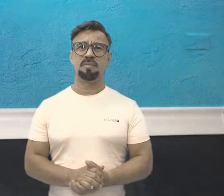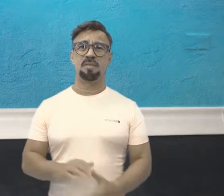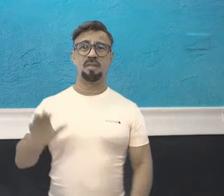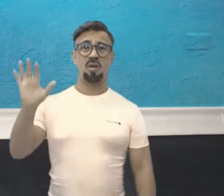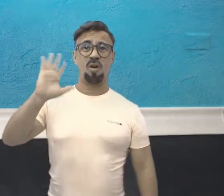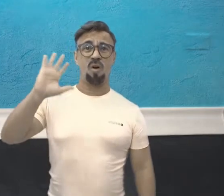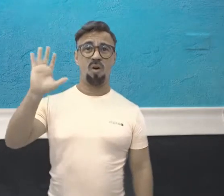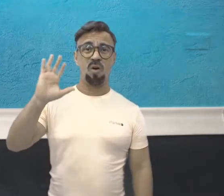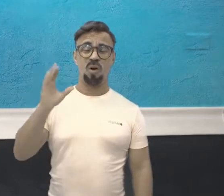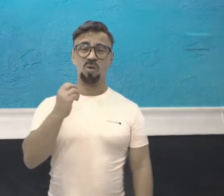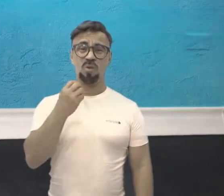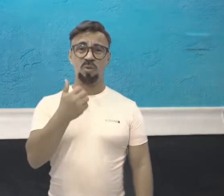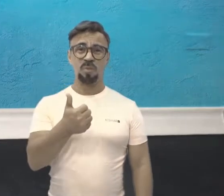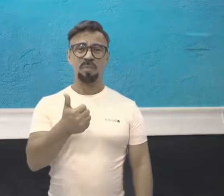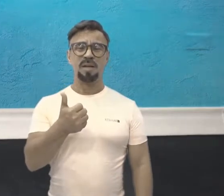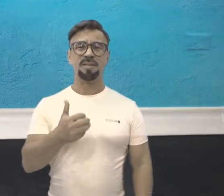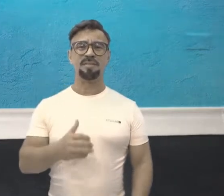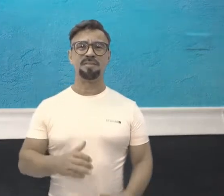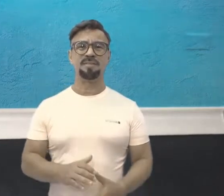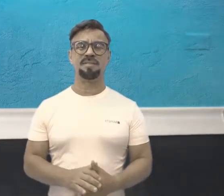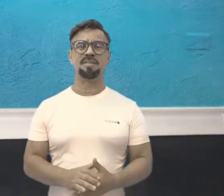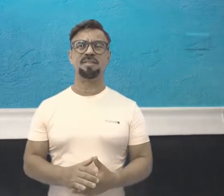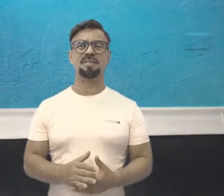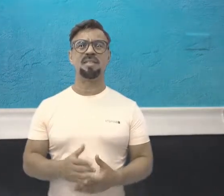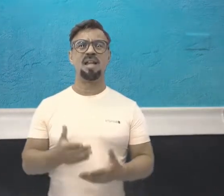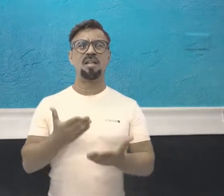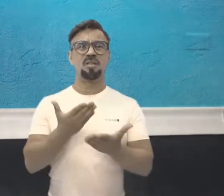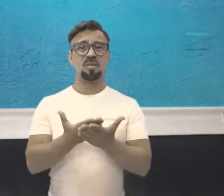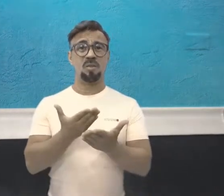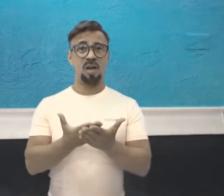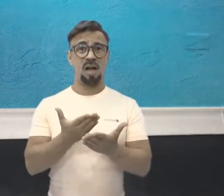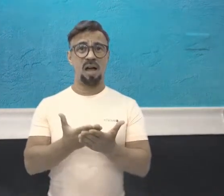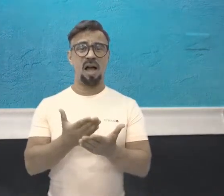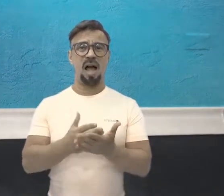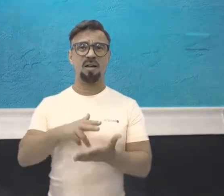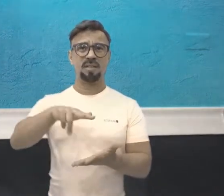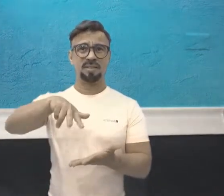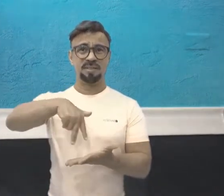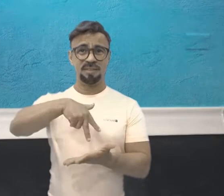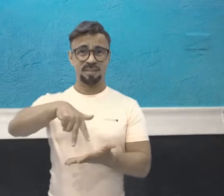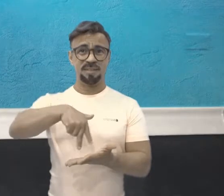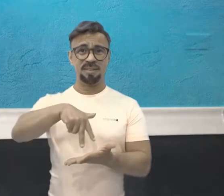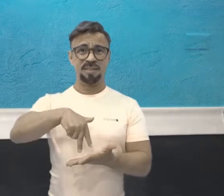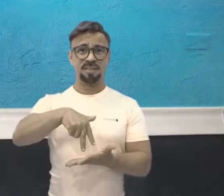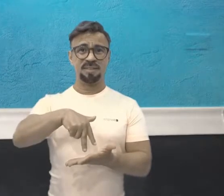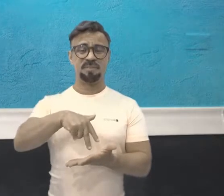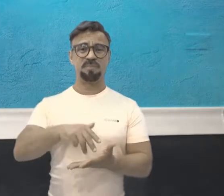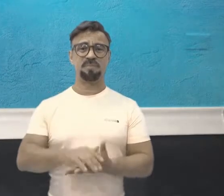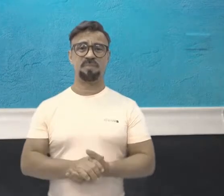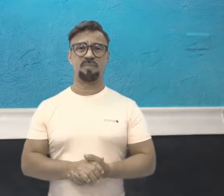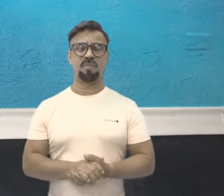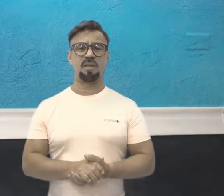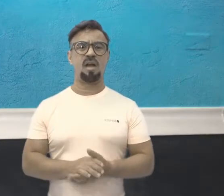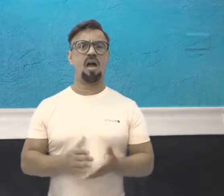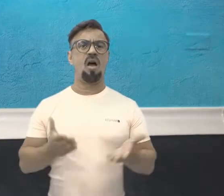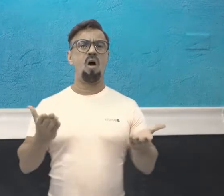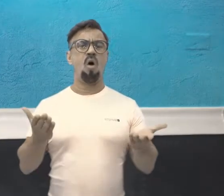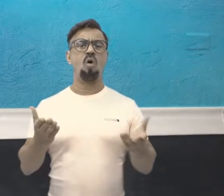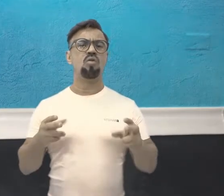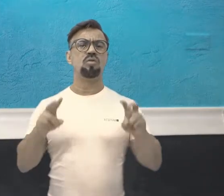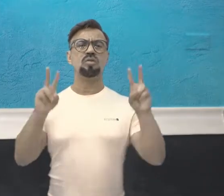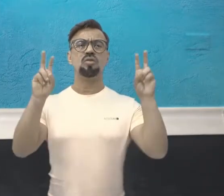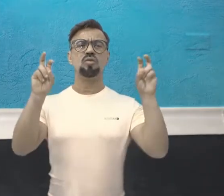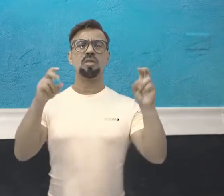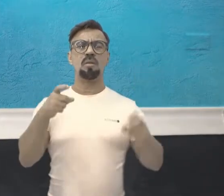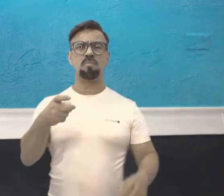Oi Oi gente tudo bem vamos para mais uma aula de dança e hoje a gente vai